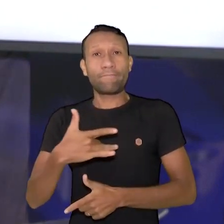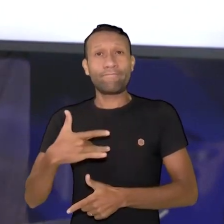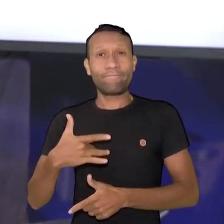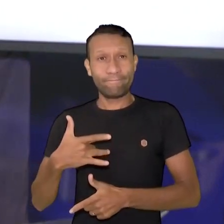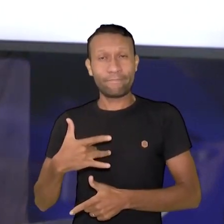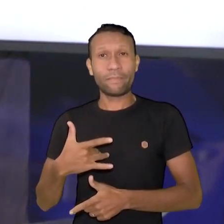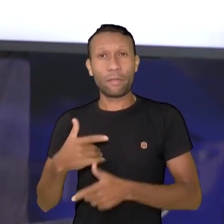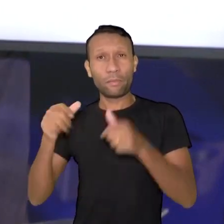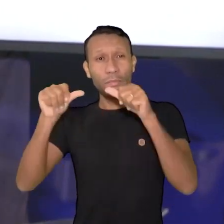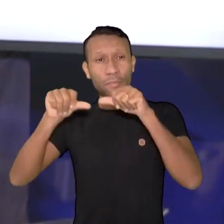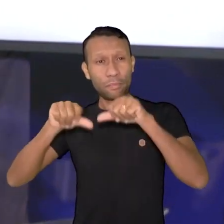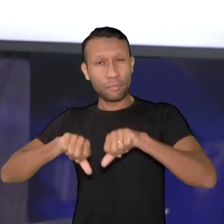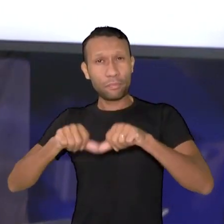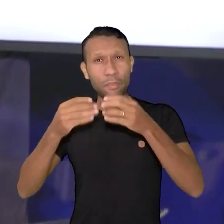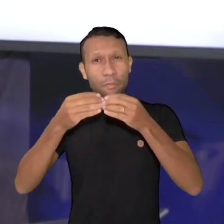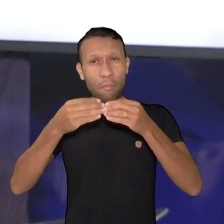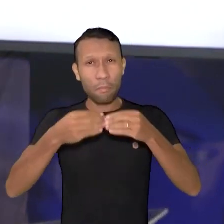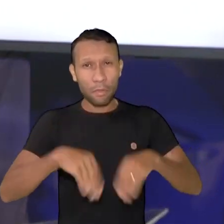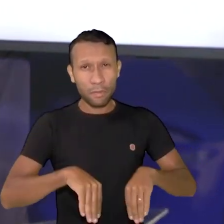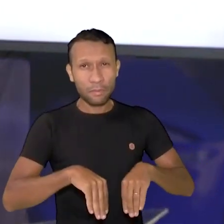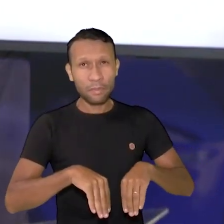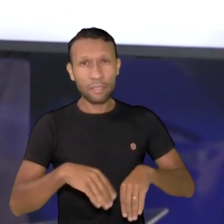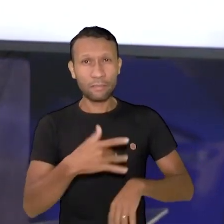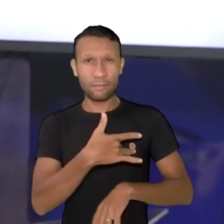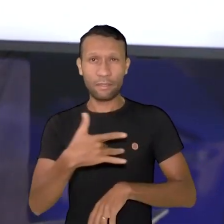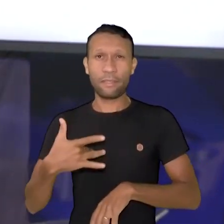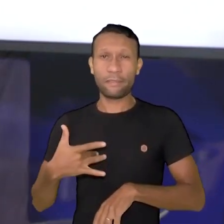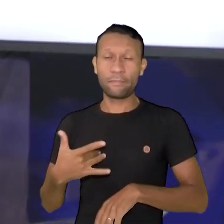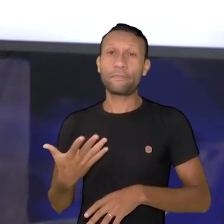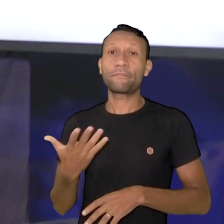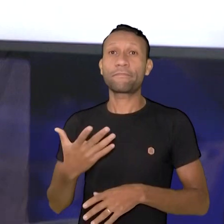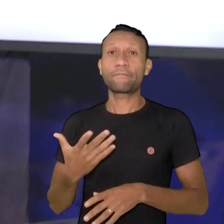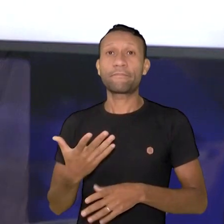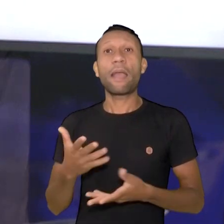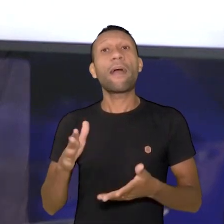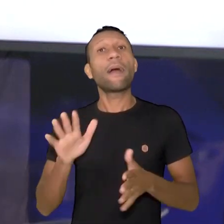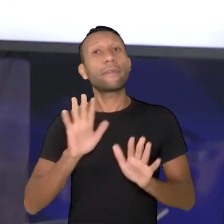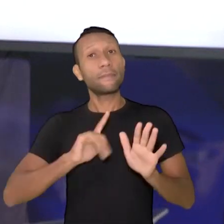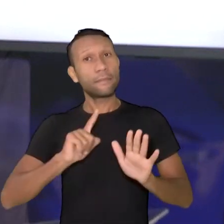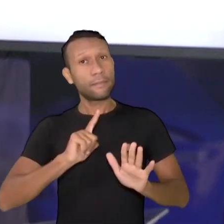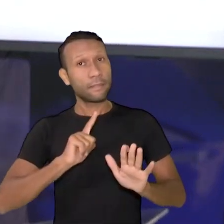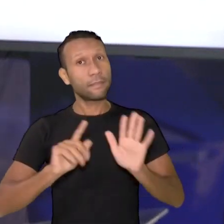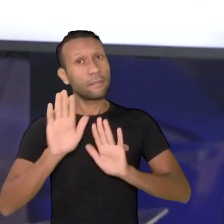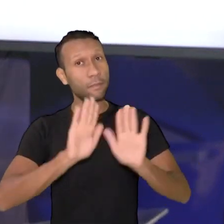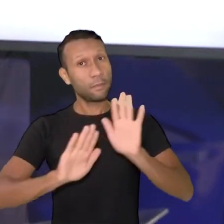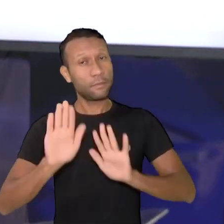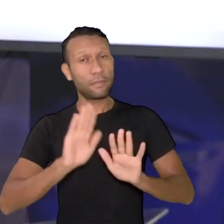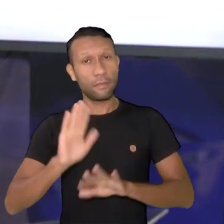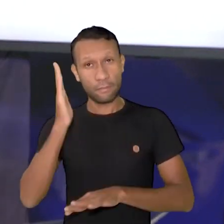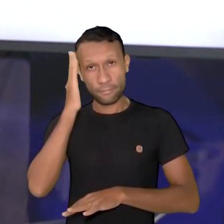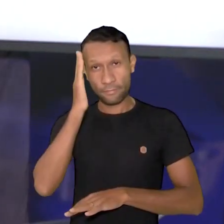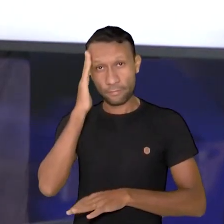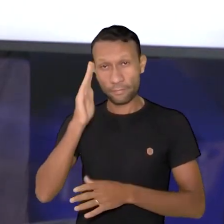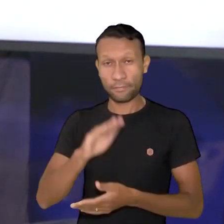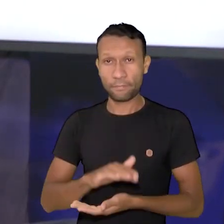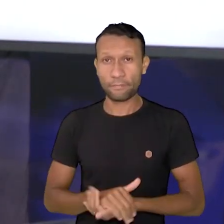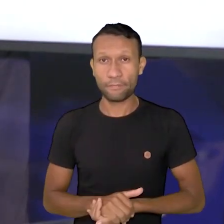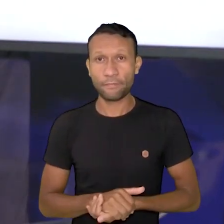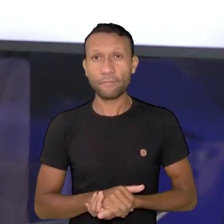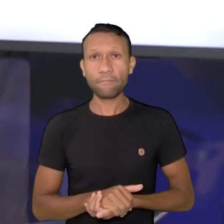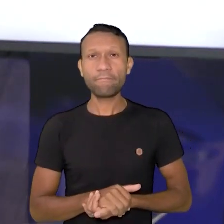elas podem nos causar mal. E isso daí a gente tem que impedir de acontecer, ok, pessoal? Então,